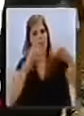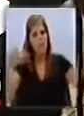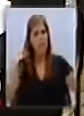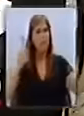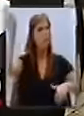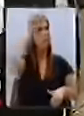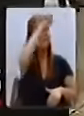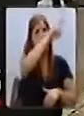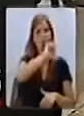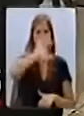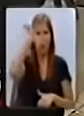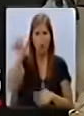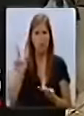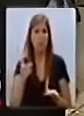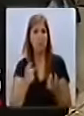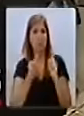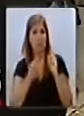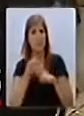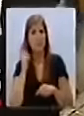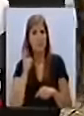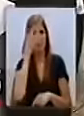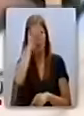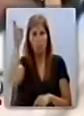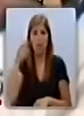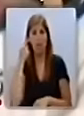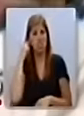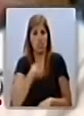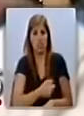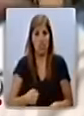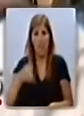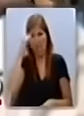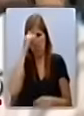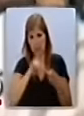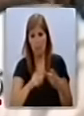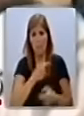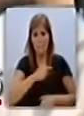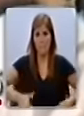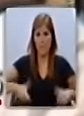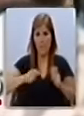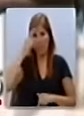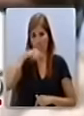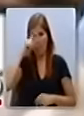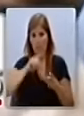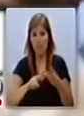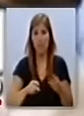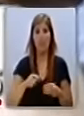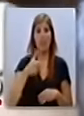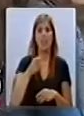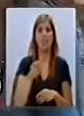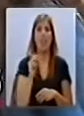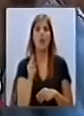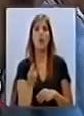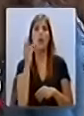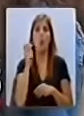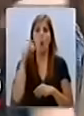improváveis procurados pelos universitários portugueses. É o caso da China, da Argentina, do México, da Tailândia, de Taiwan ou até mesmo